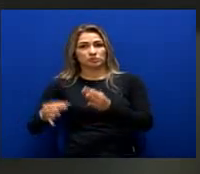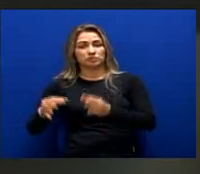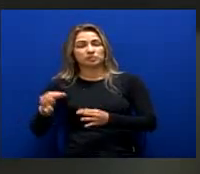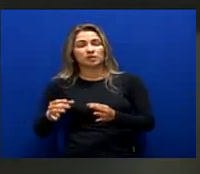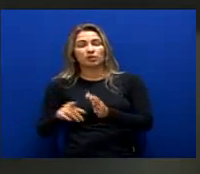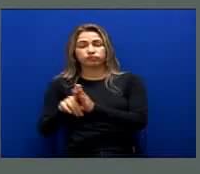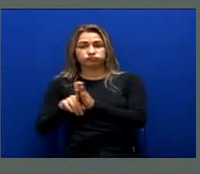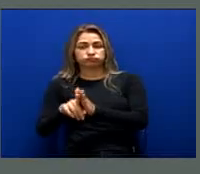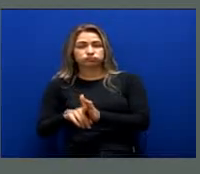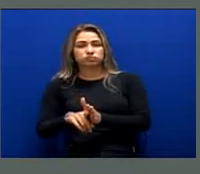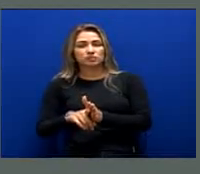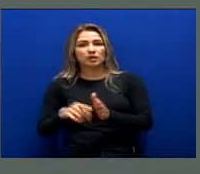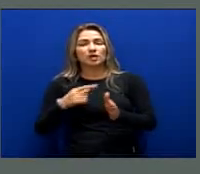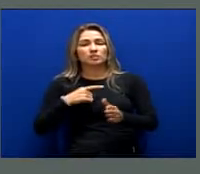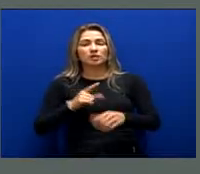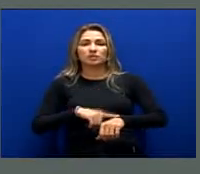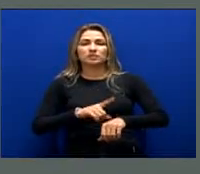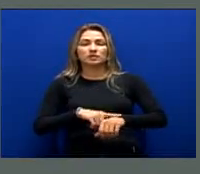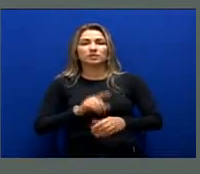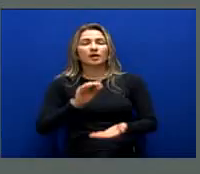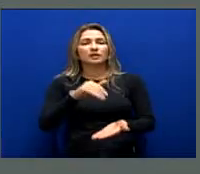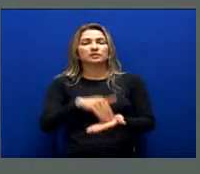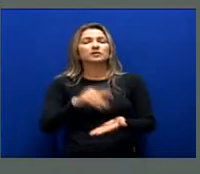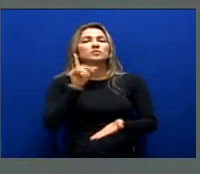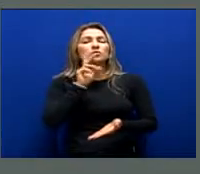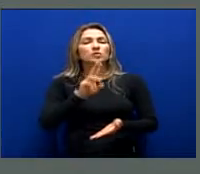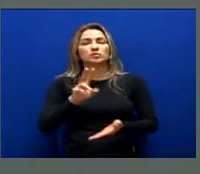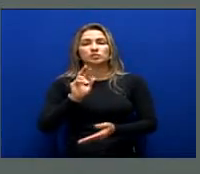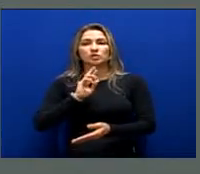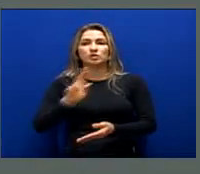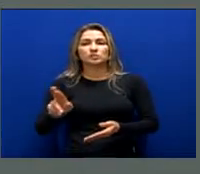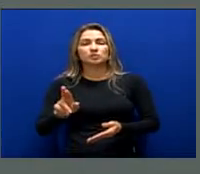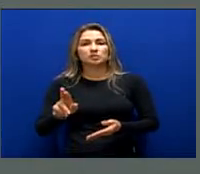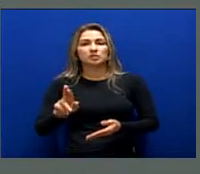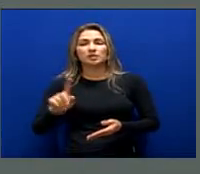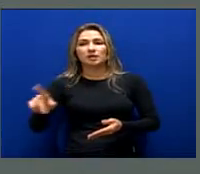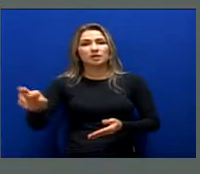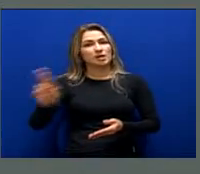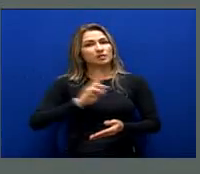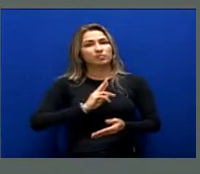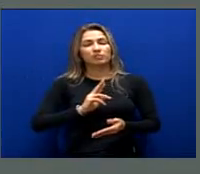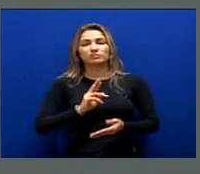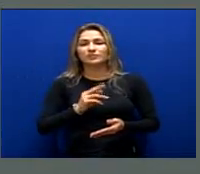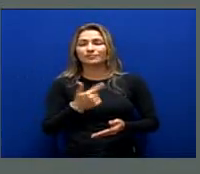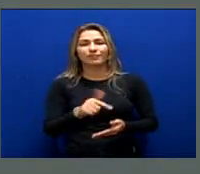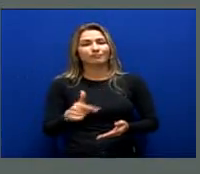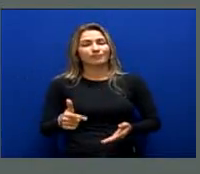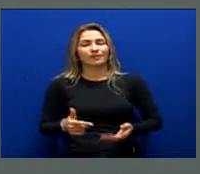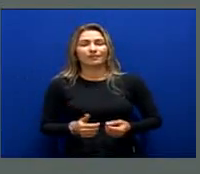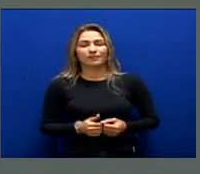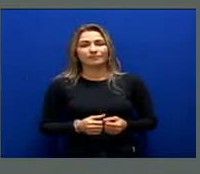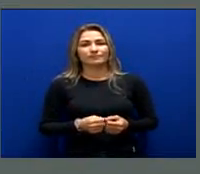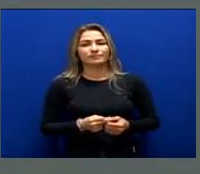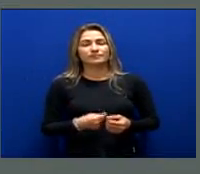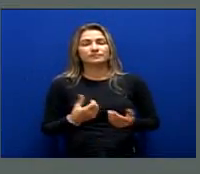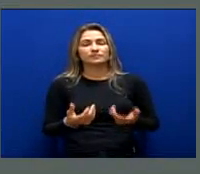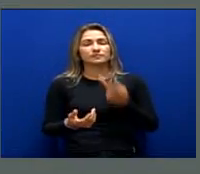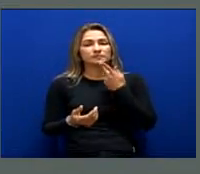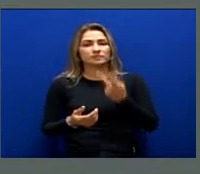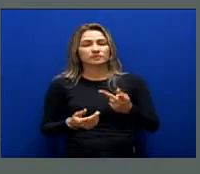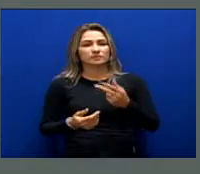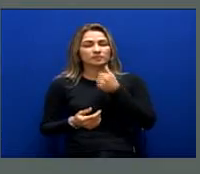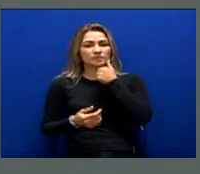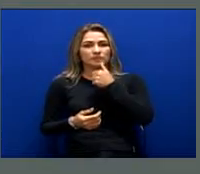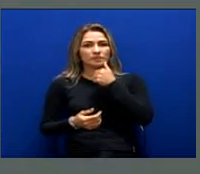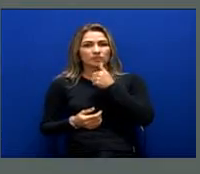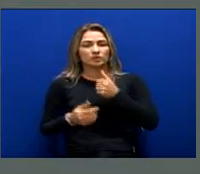48 horas para responder o tribunal de contas o tribunal de contas não tem tempo para responder gente então por isso mesmo que eu disse que a doutora lisiane né